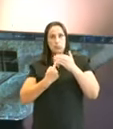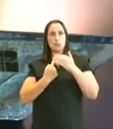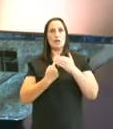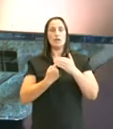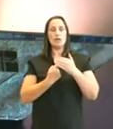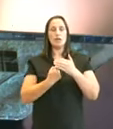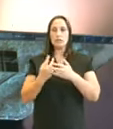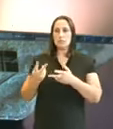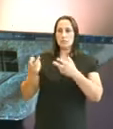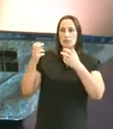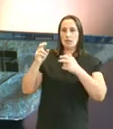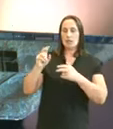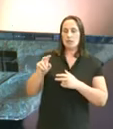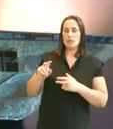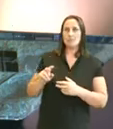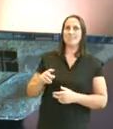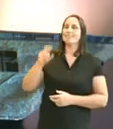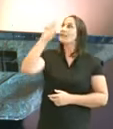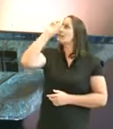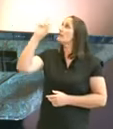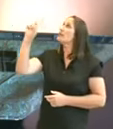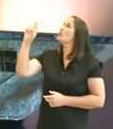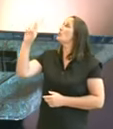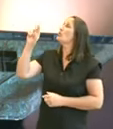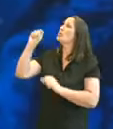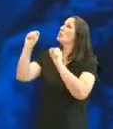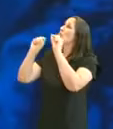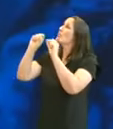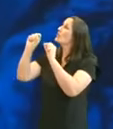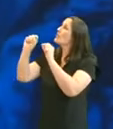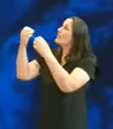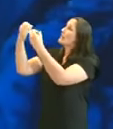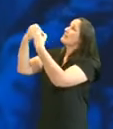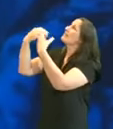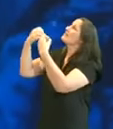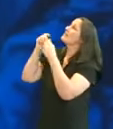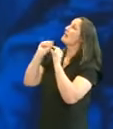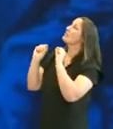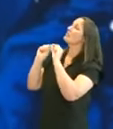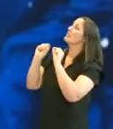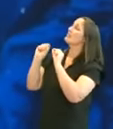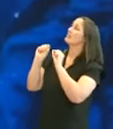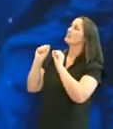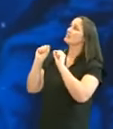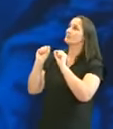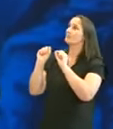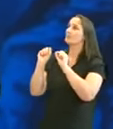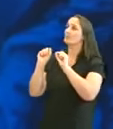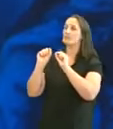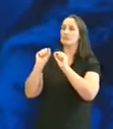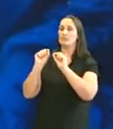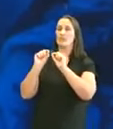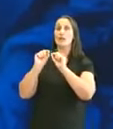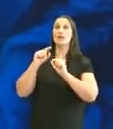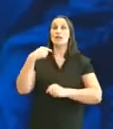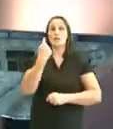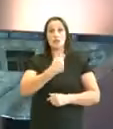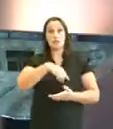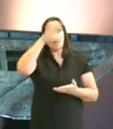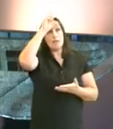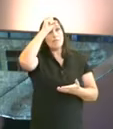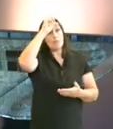para tudo isso e diz: Senhor, o que tu tens para nos ensinar? E uma das coisas que a gente vai aprender